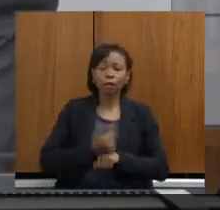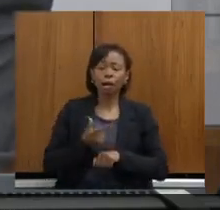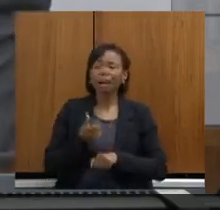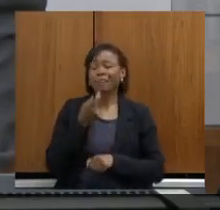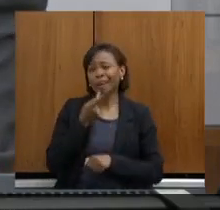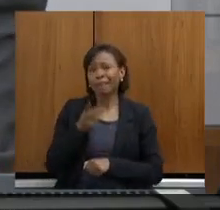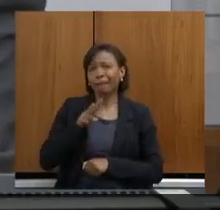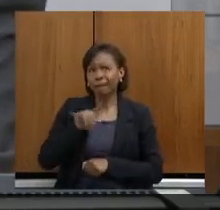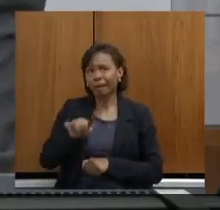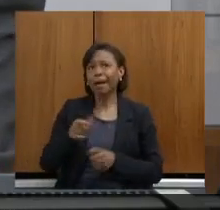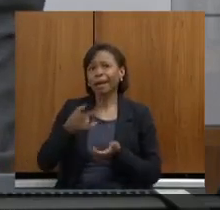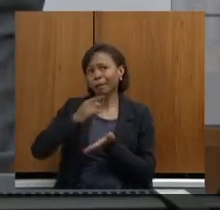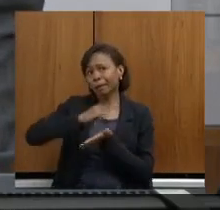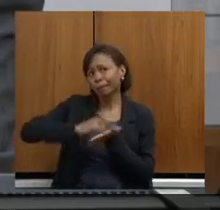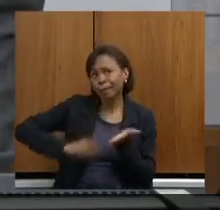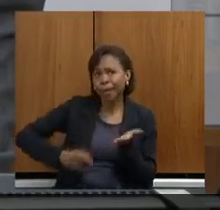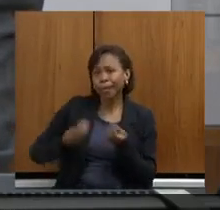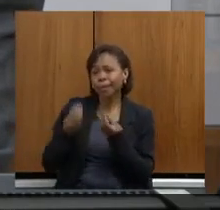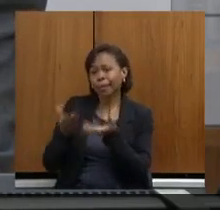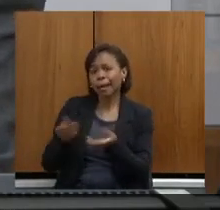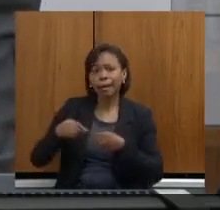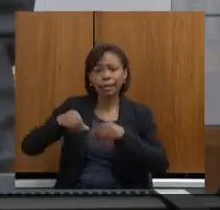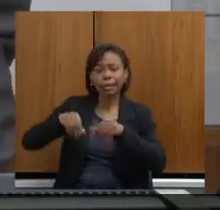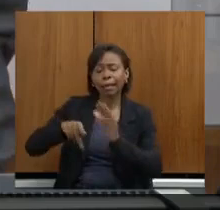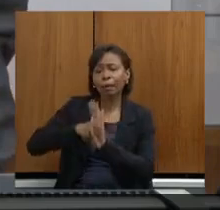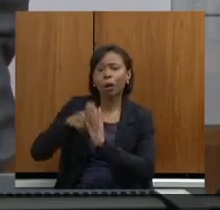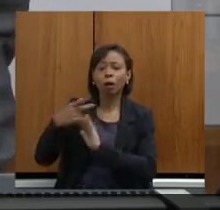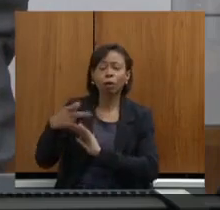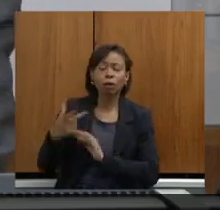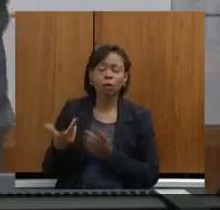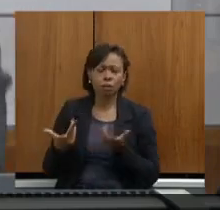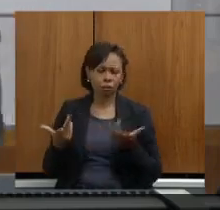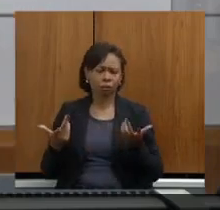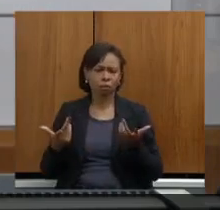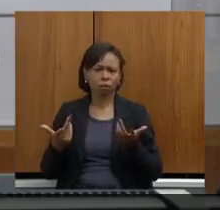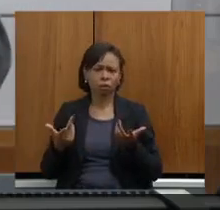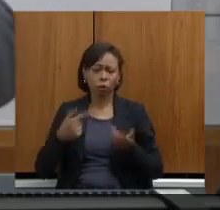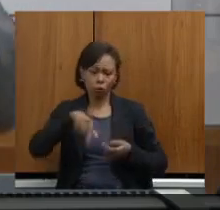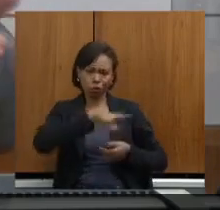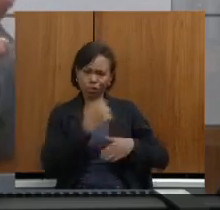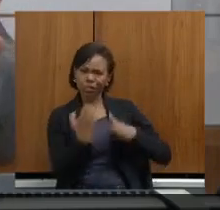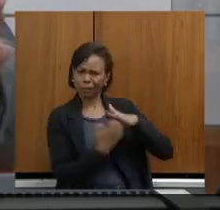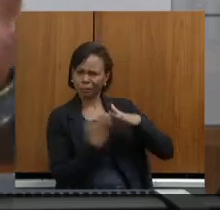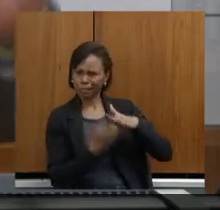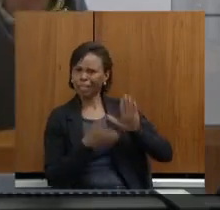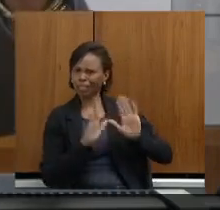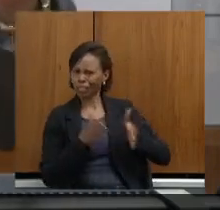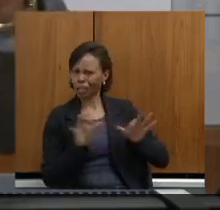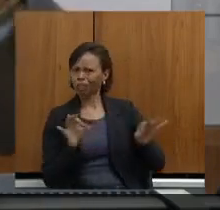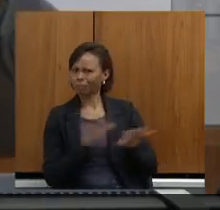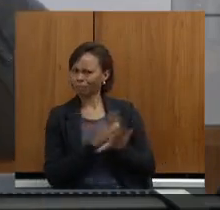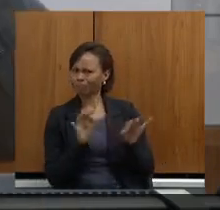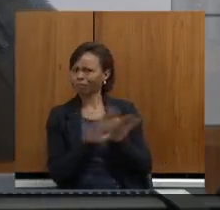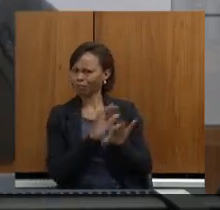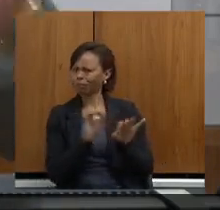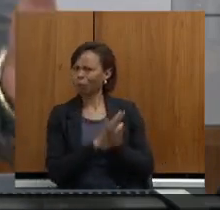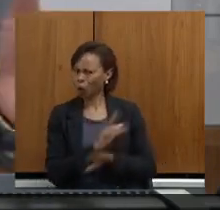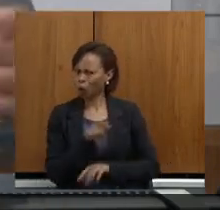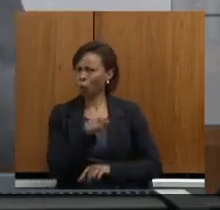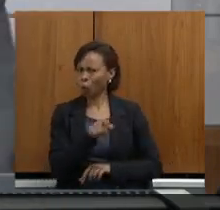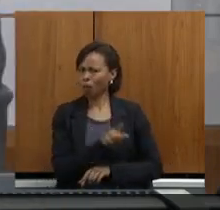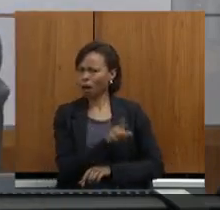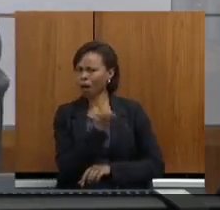para os empresários é polarizar todos a parte Empresarial do projeto é todo mundo direitinho ali esse podem ir lá na